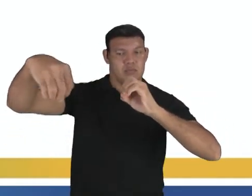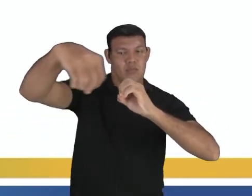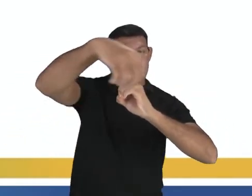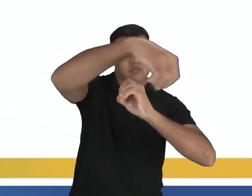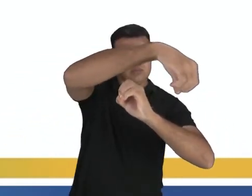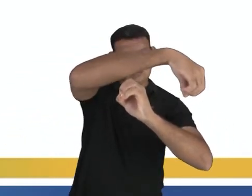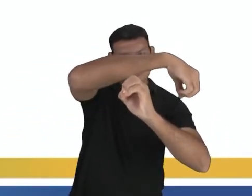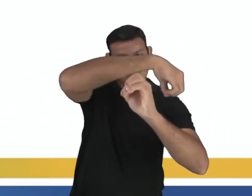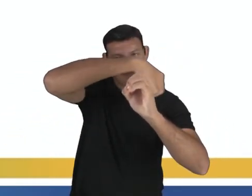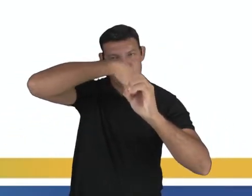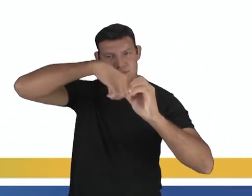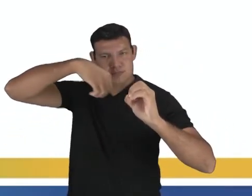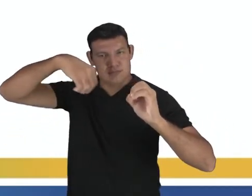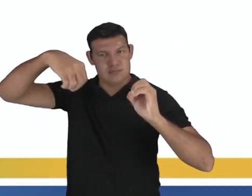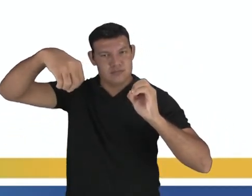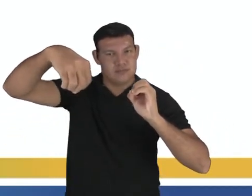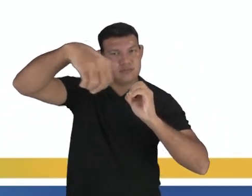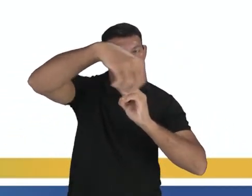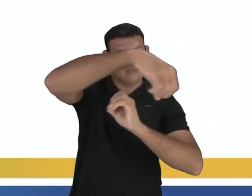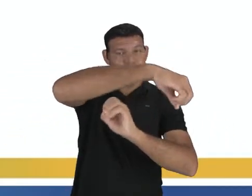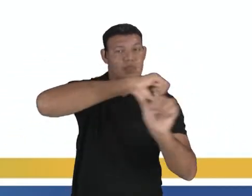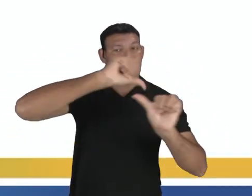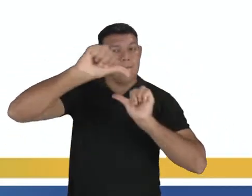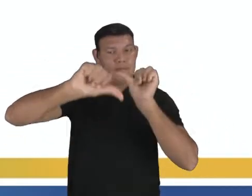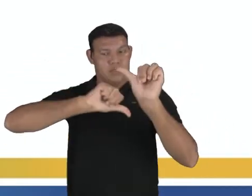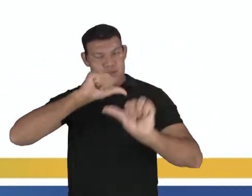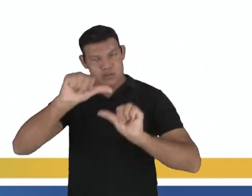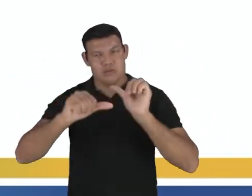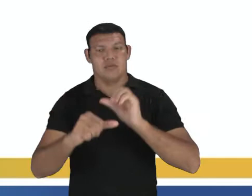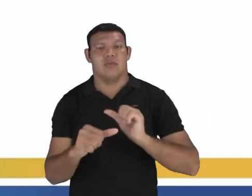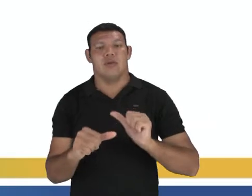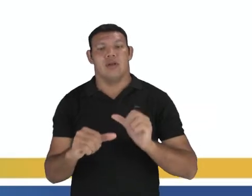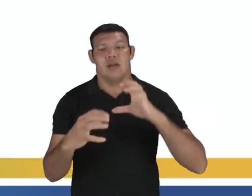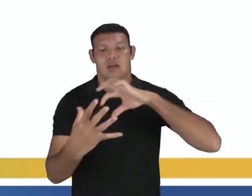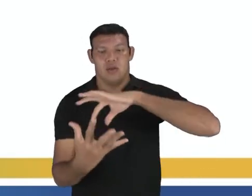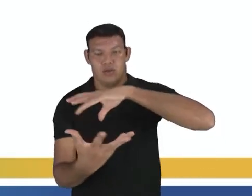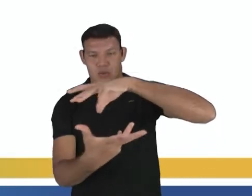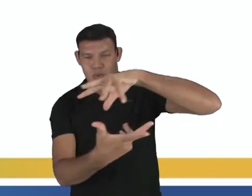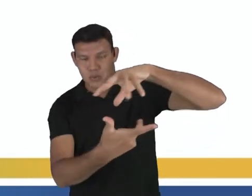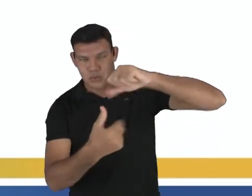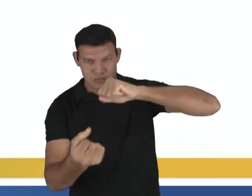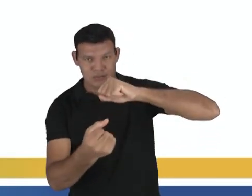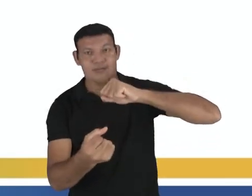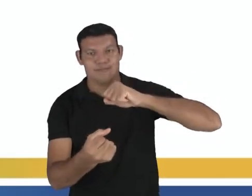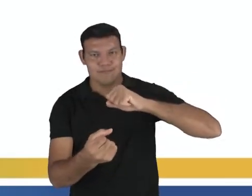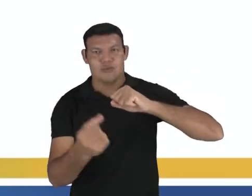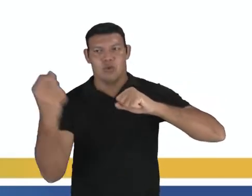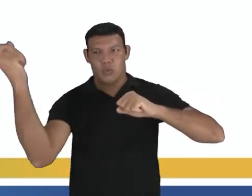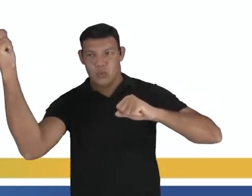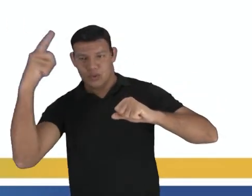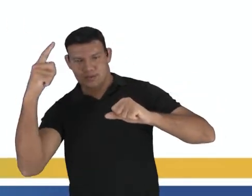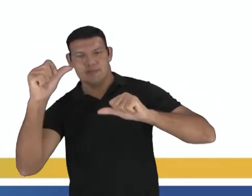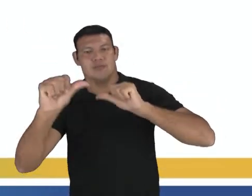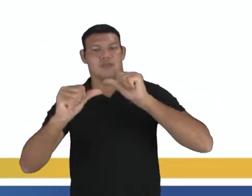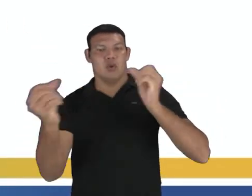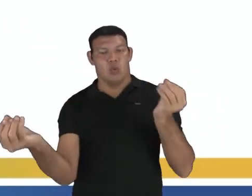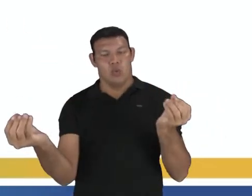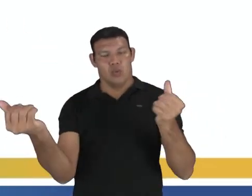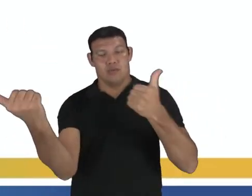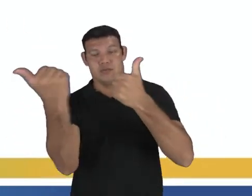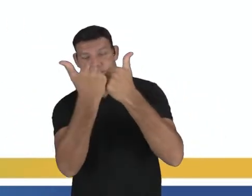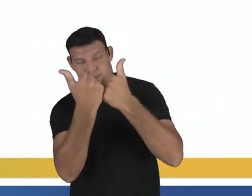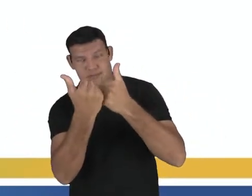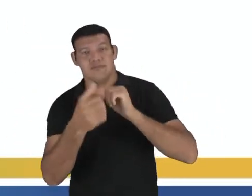centro, né? Mas ele troca a posição da Terra com o Sol ali, ficando o Sol no centro, e já faz uma distribuição mais